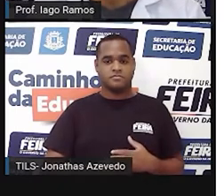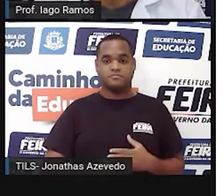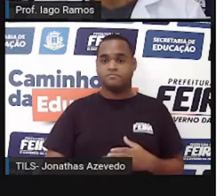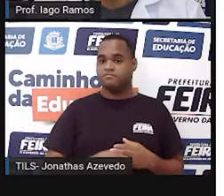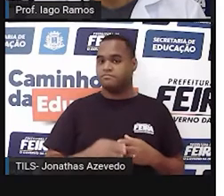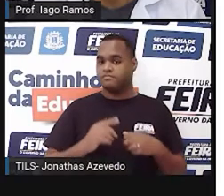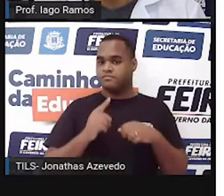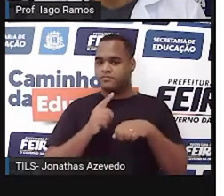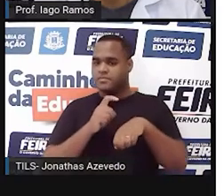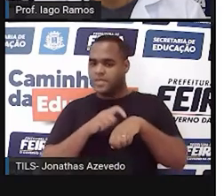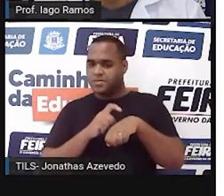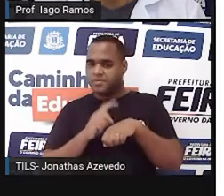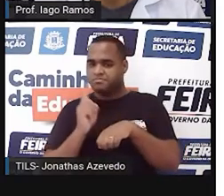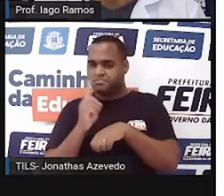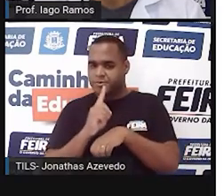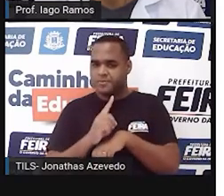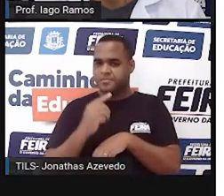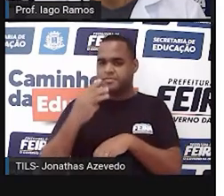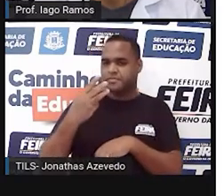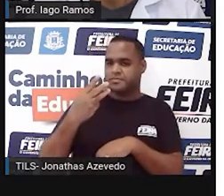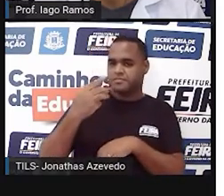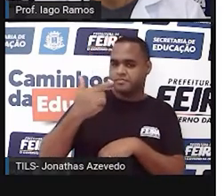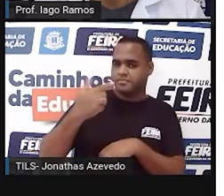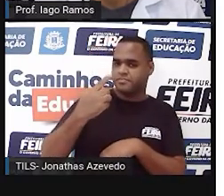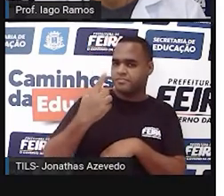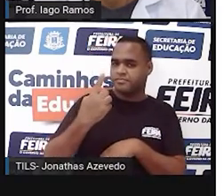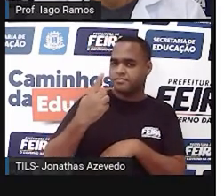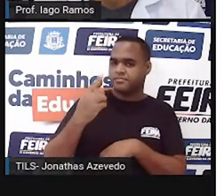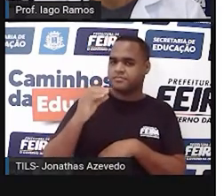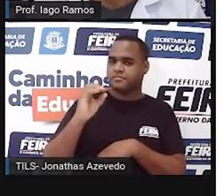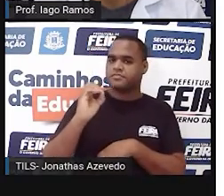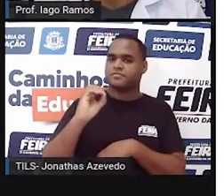Tempo acabando. 3, 2, 1.